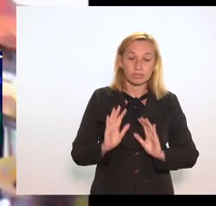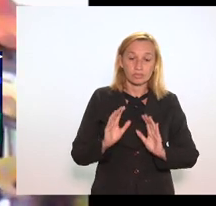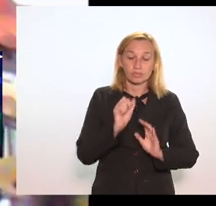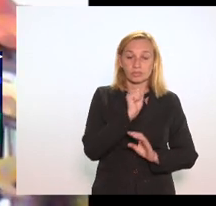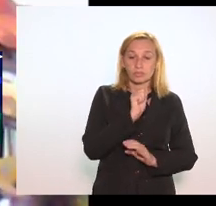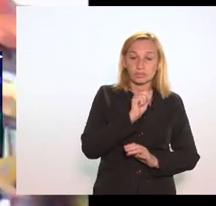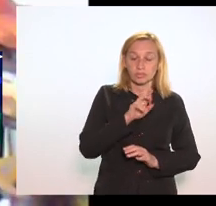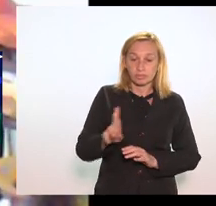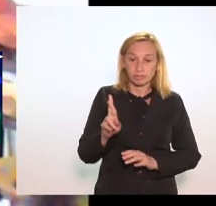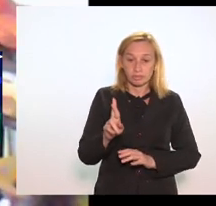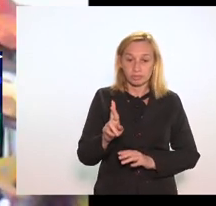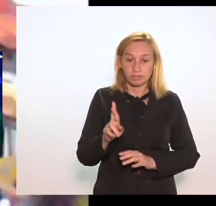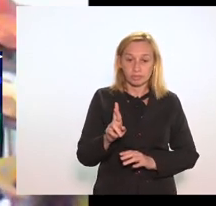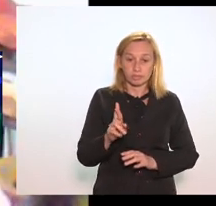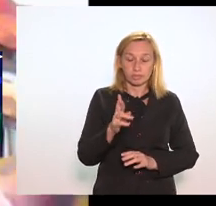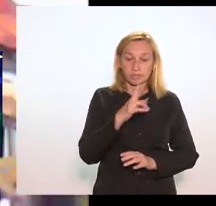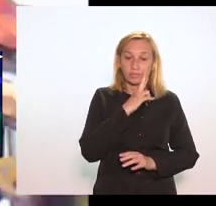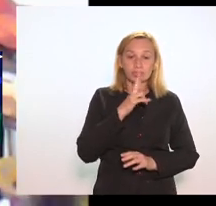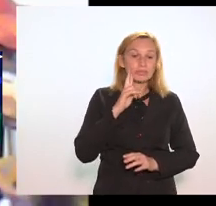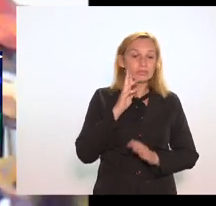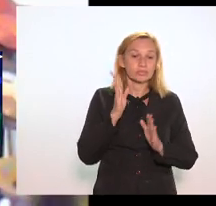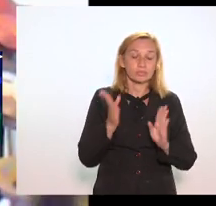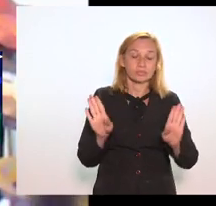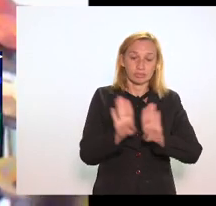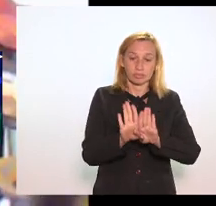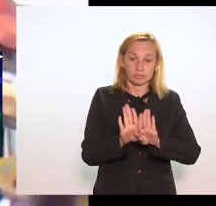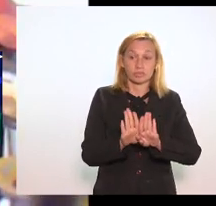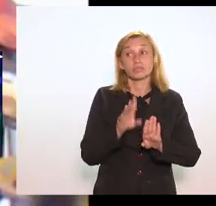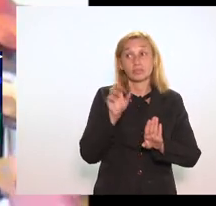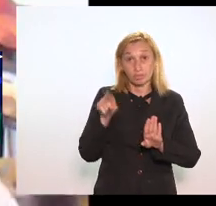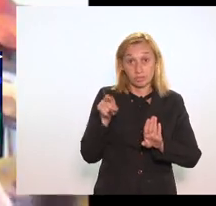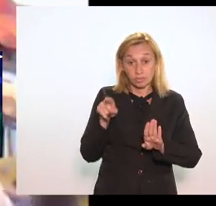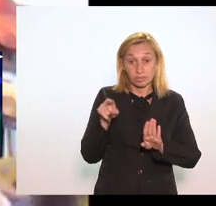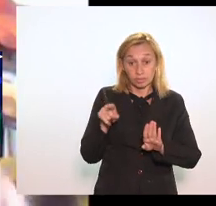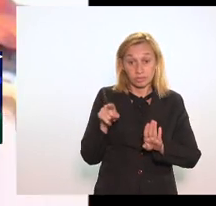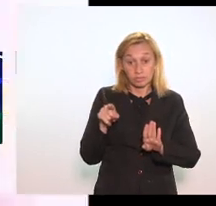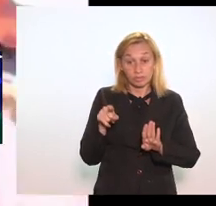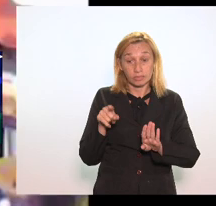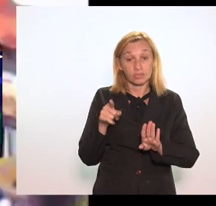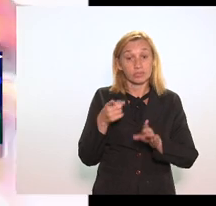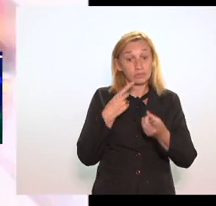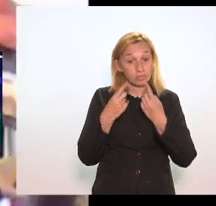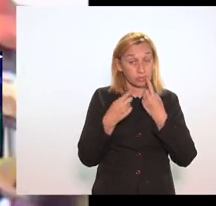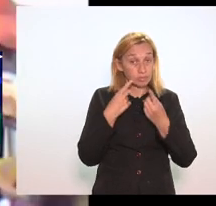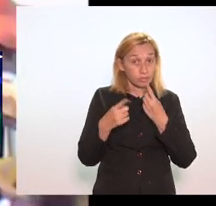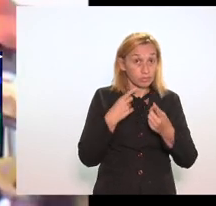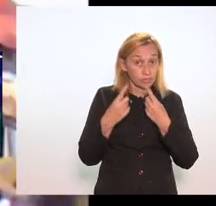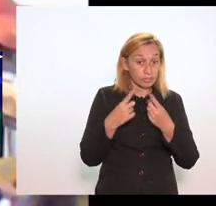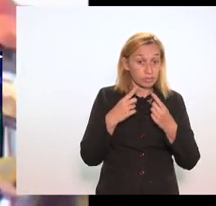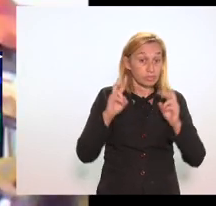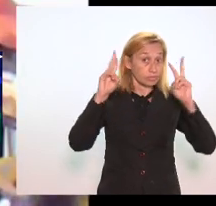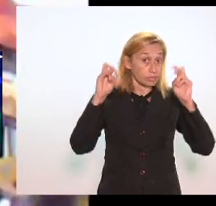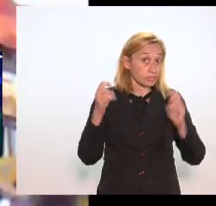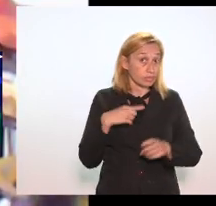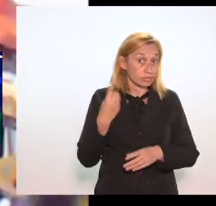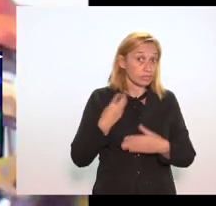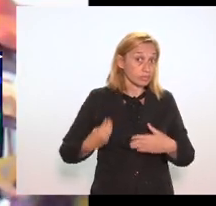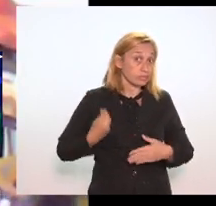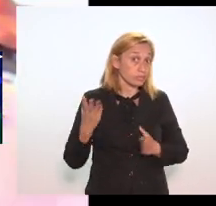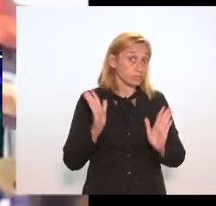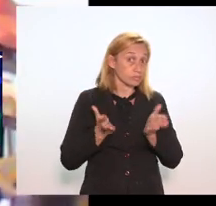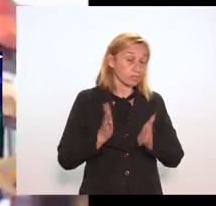restaurantes tivessem que fechar essa foi a divergência Central Esse foi um debate que nos levou essa nós somos